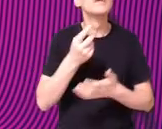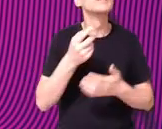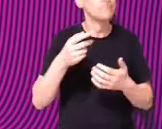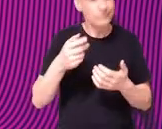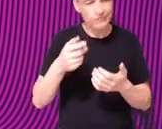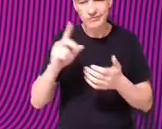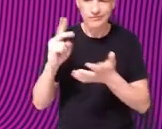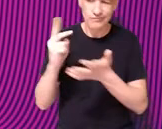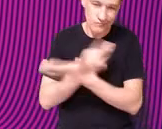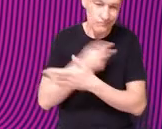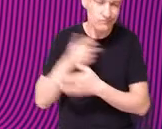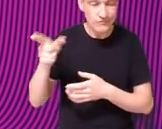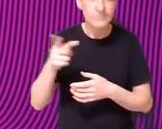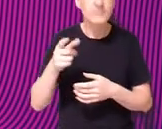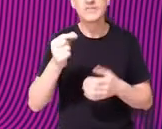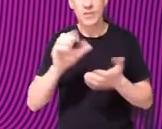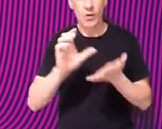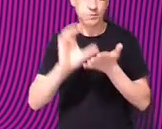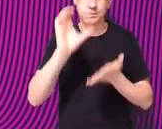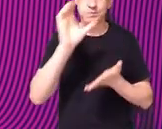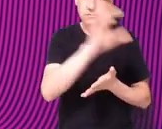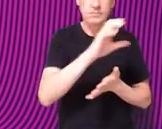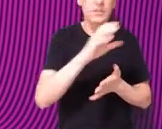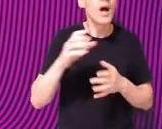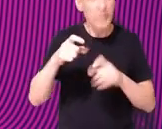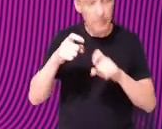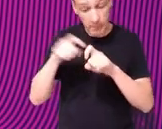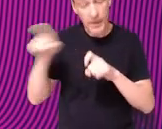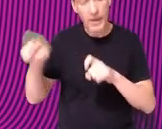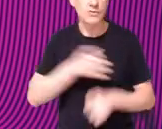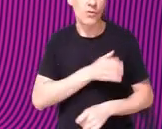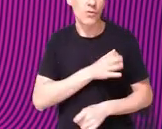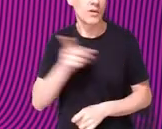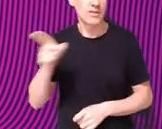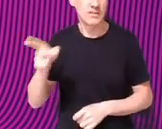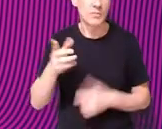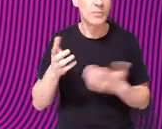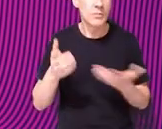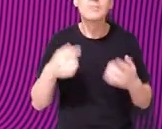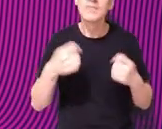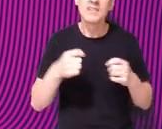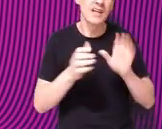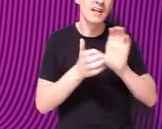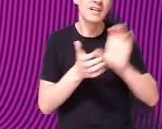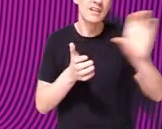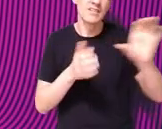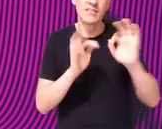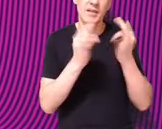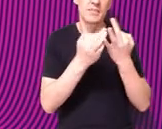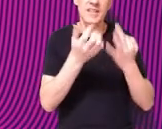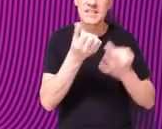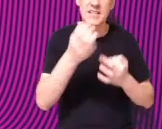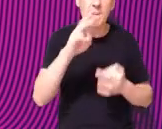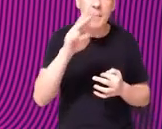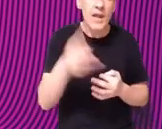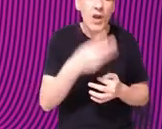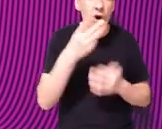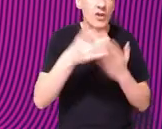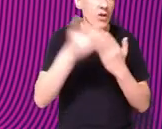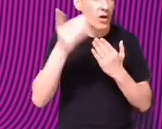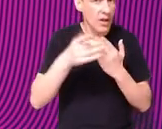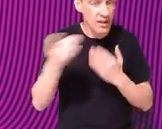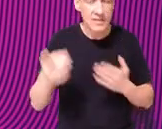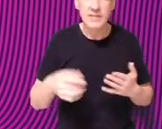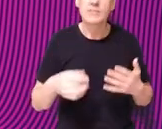um cardiologista e eram 6 milhões de dólares que eles tinham realmente